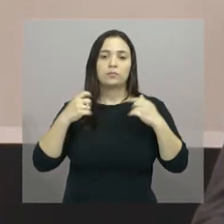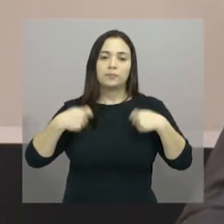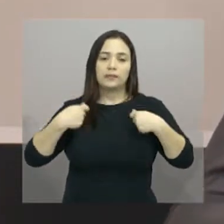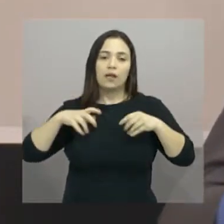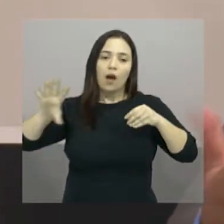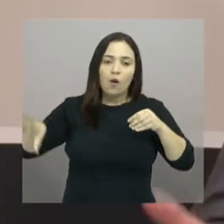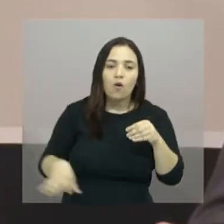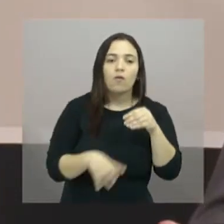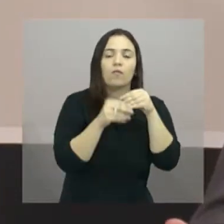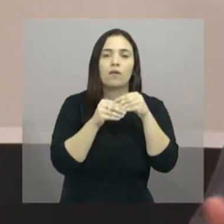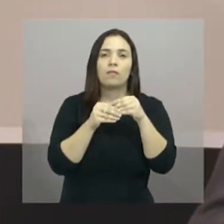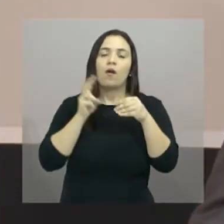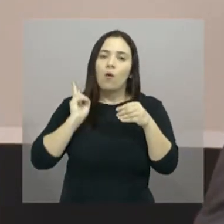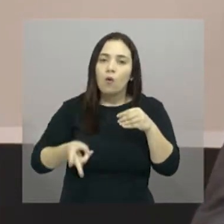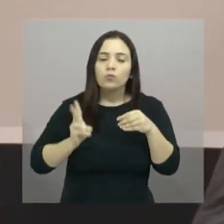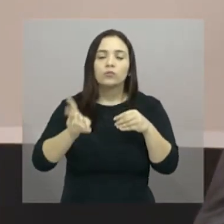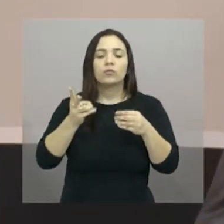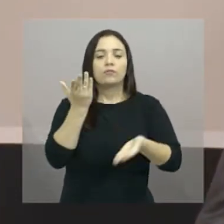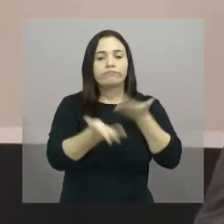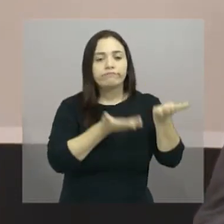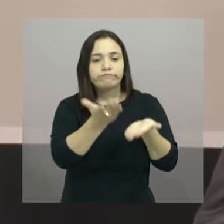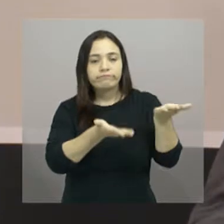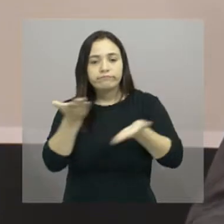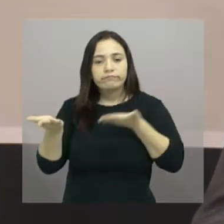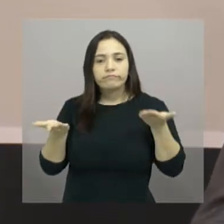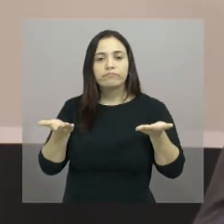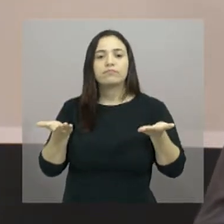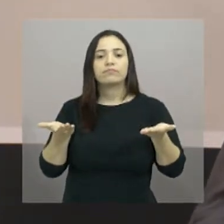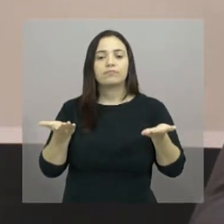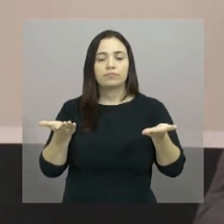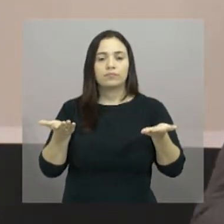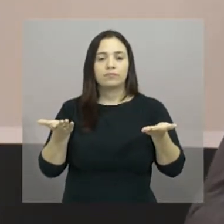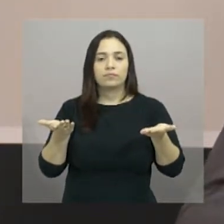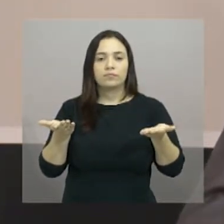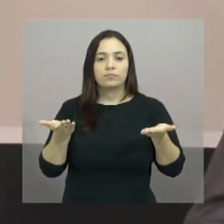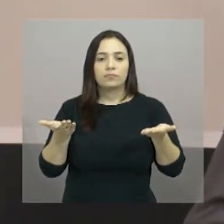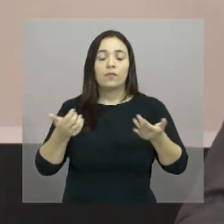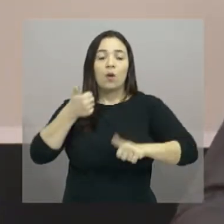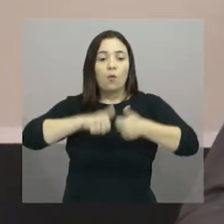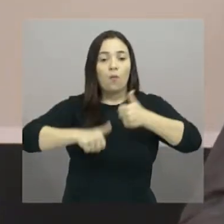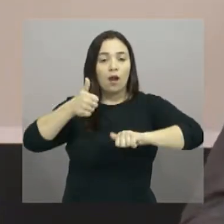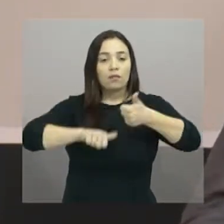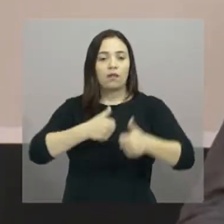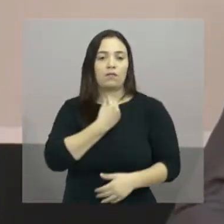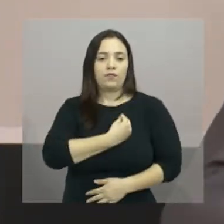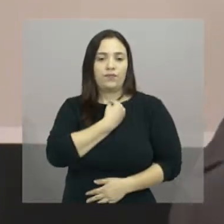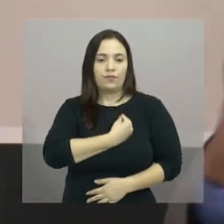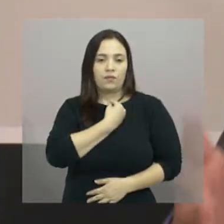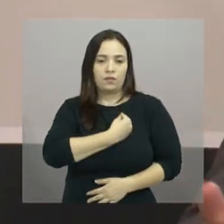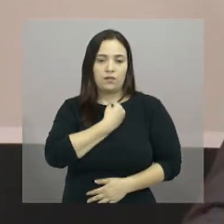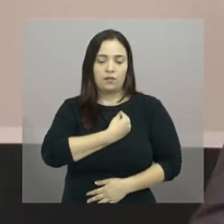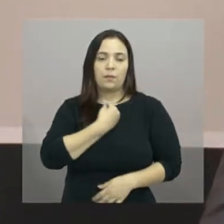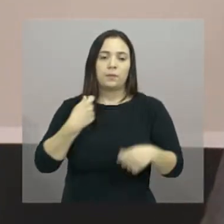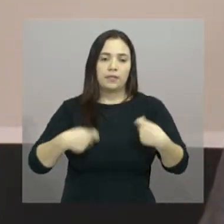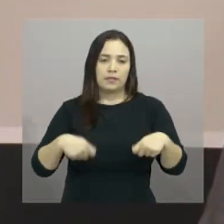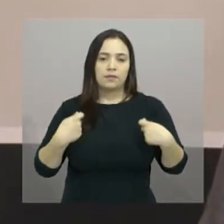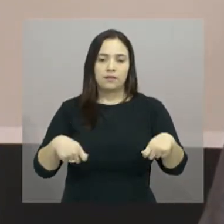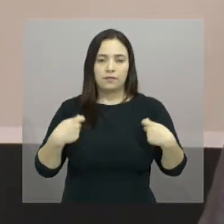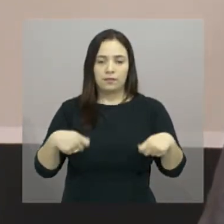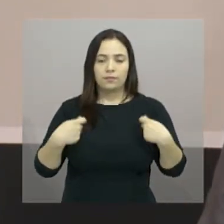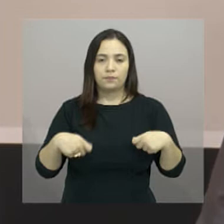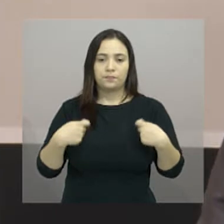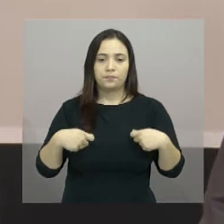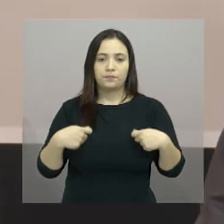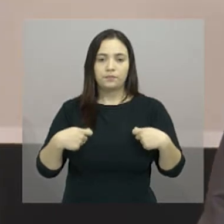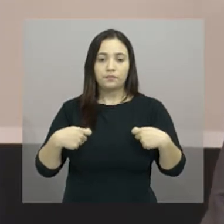essa continuidade do tratamento ou fazer esse acompanhamento da qualidade de vida na forma mais ampla. E aí,